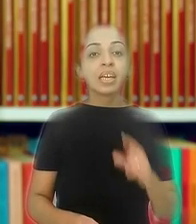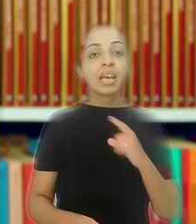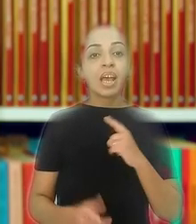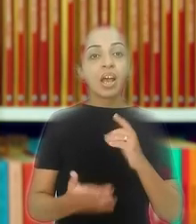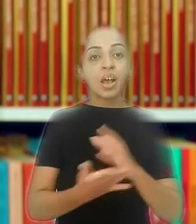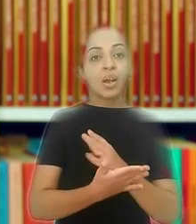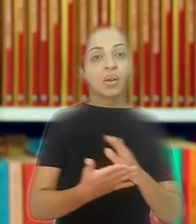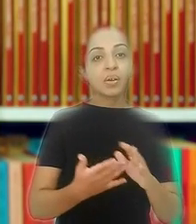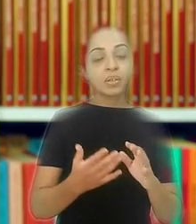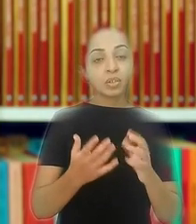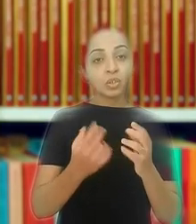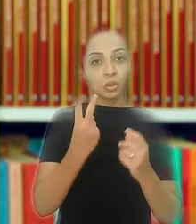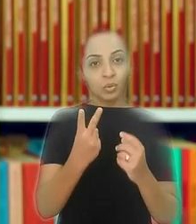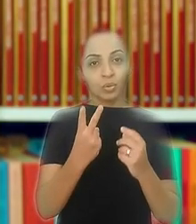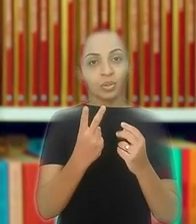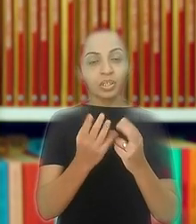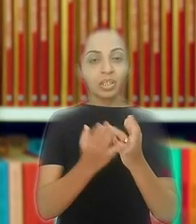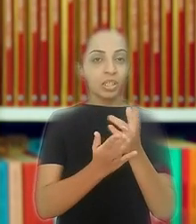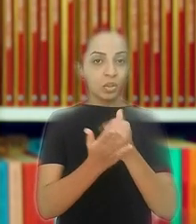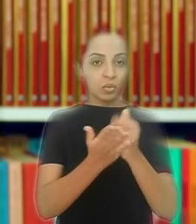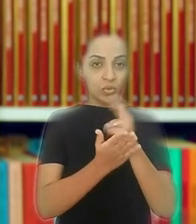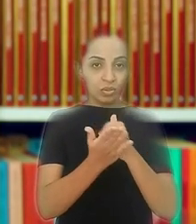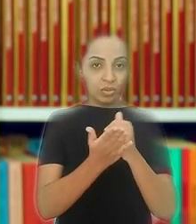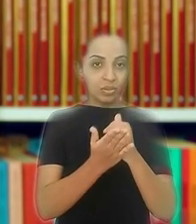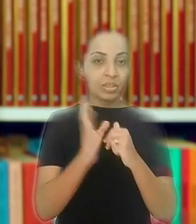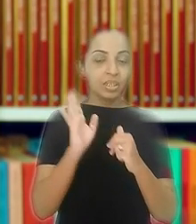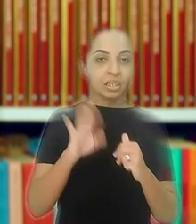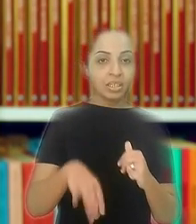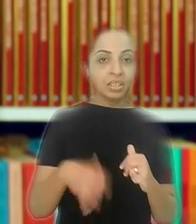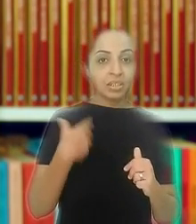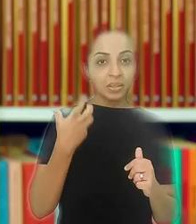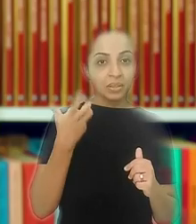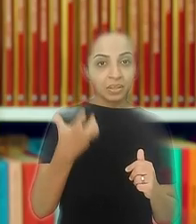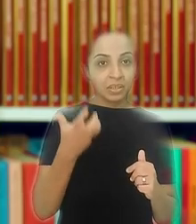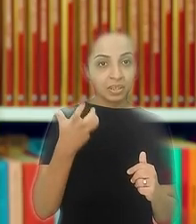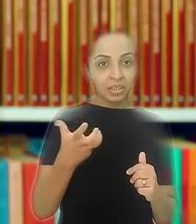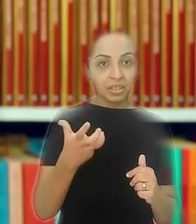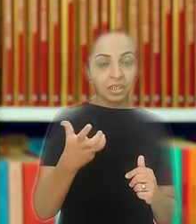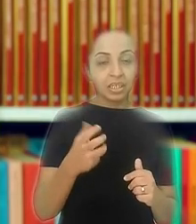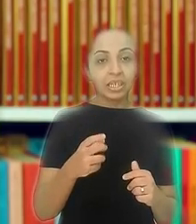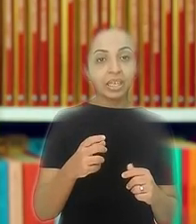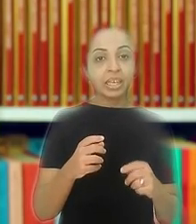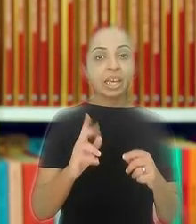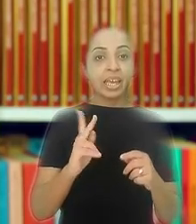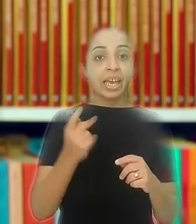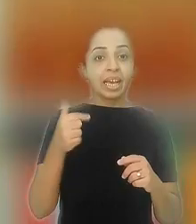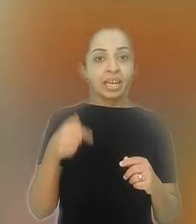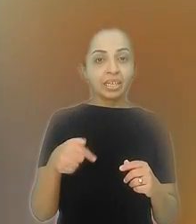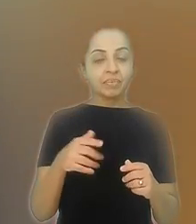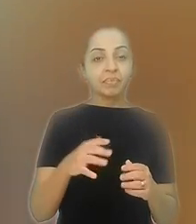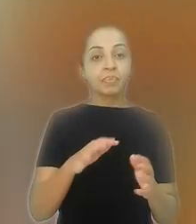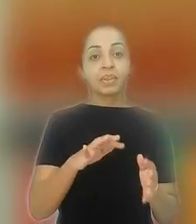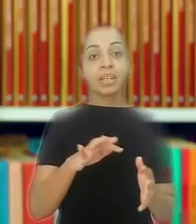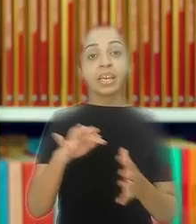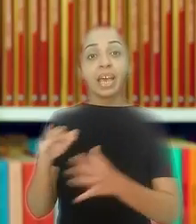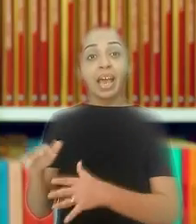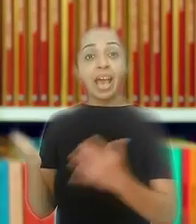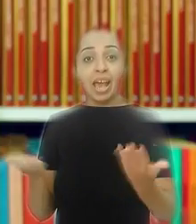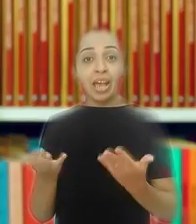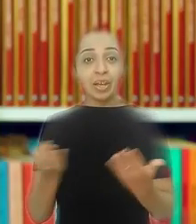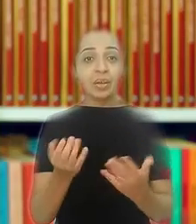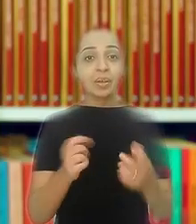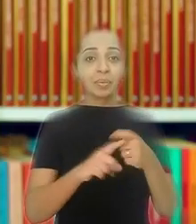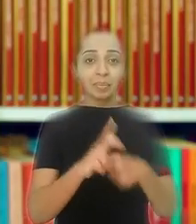esses detalhes desses dois ilustradores aqui também e encerrei um mês de outubro com essas leituras e aí a